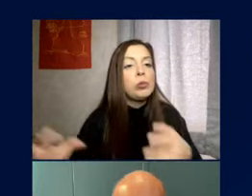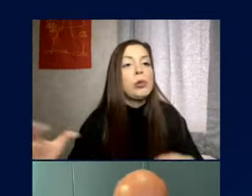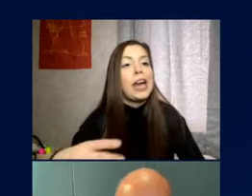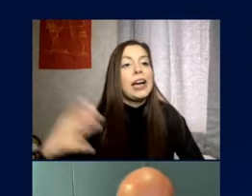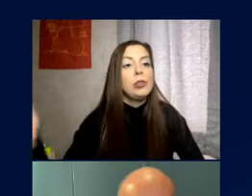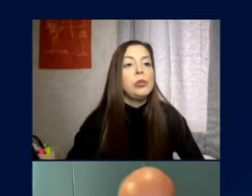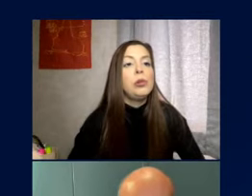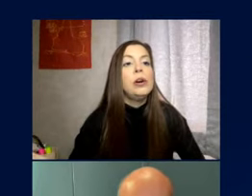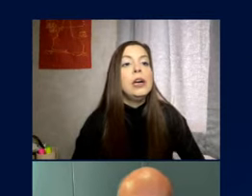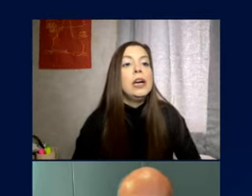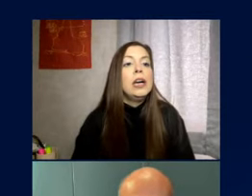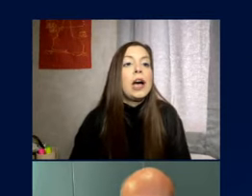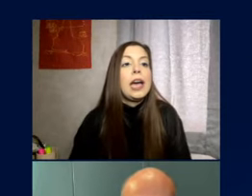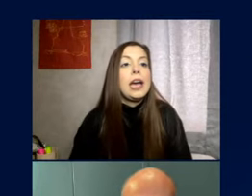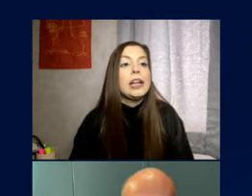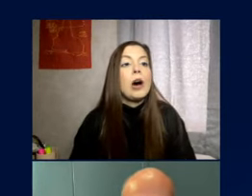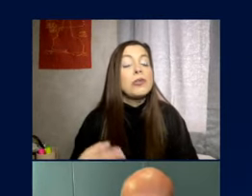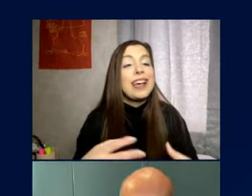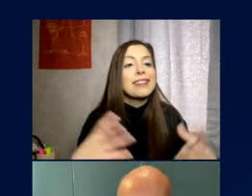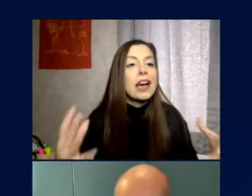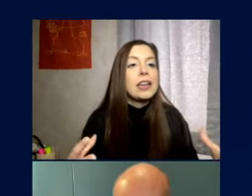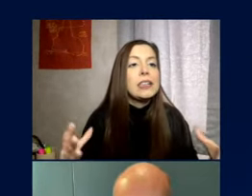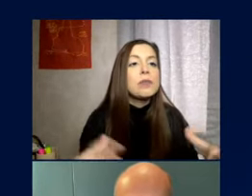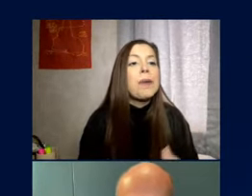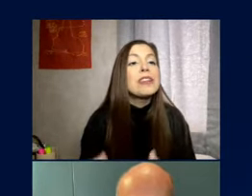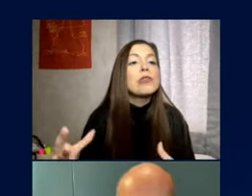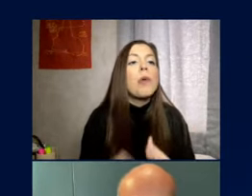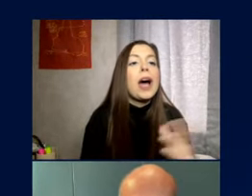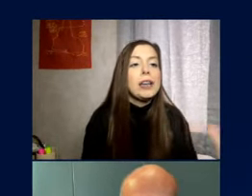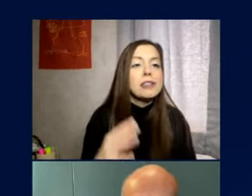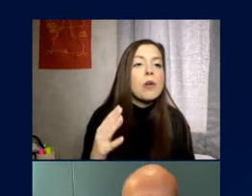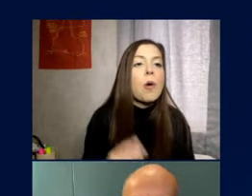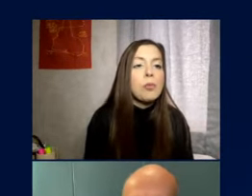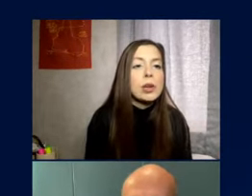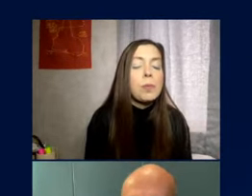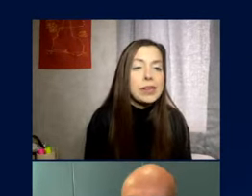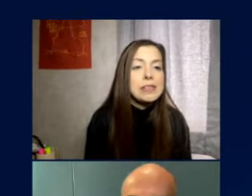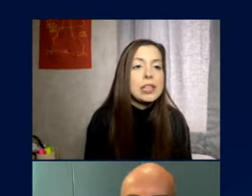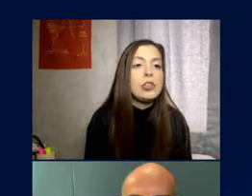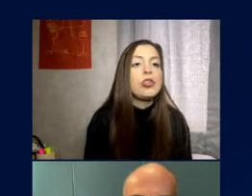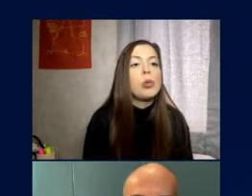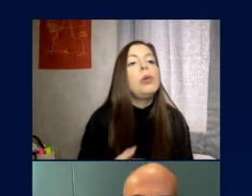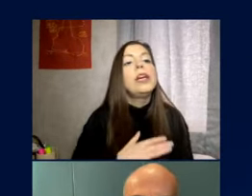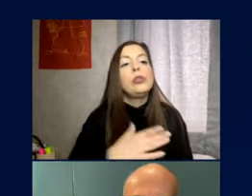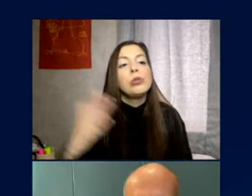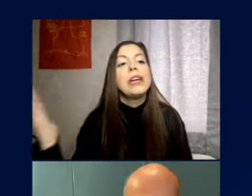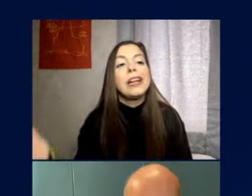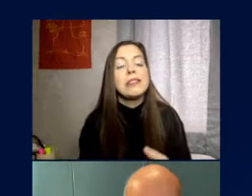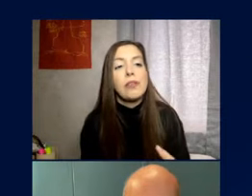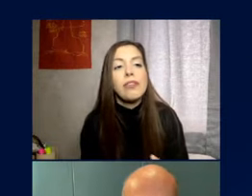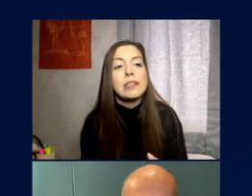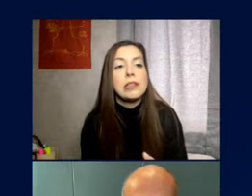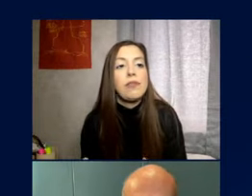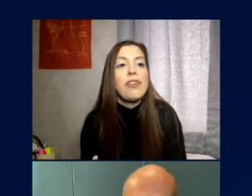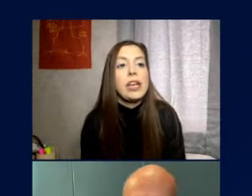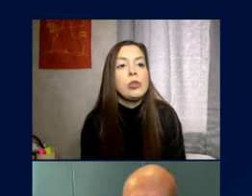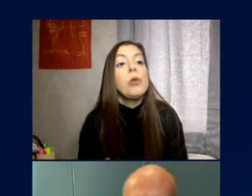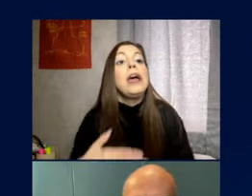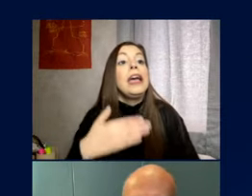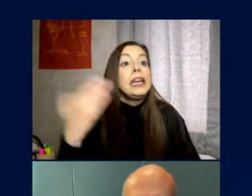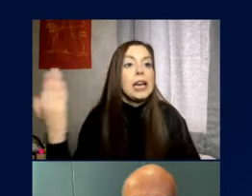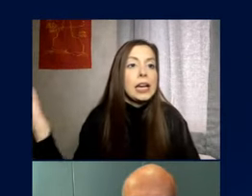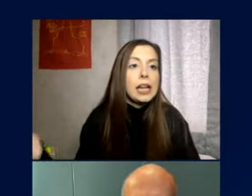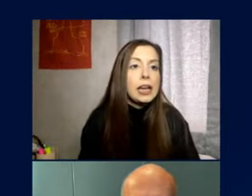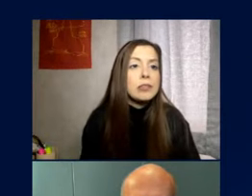principalmente do lado, aos ataques pessoais contra o presidente Lula e tudo que eles têm